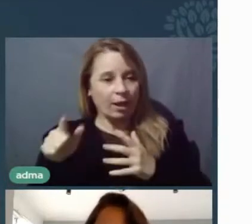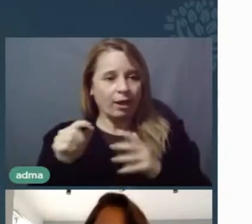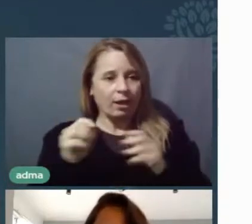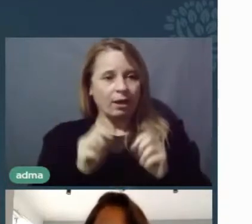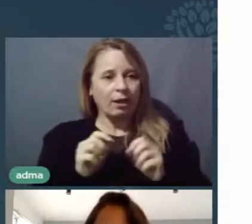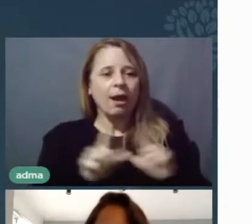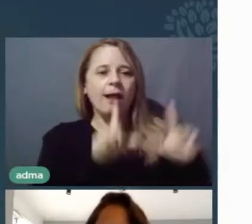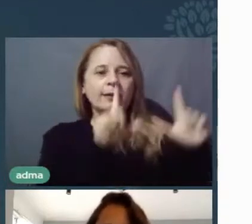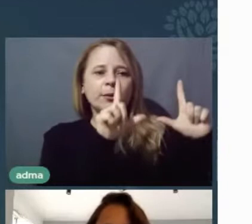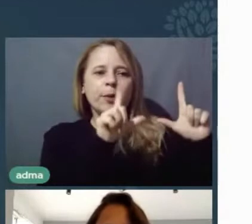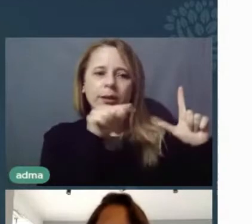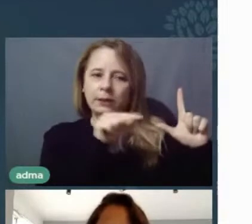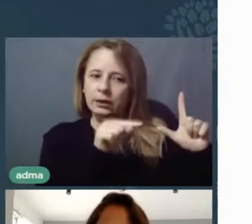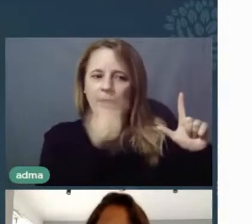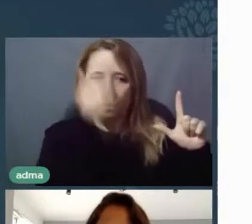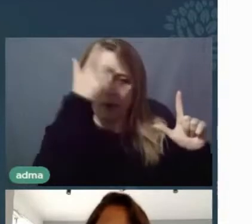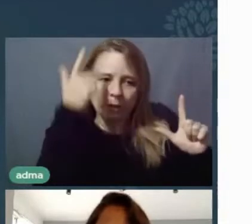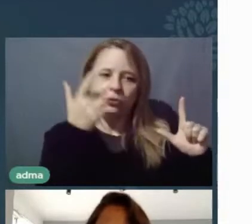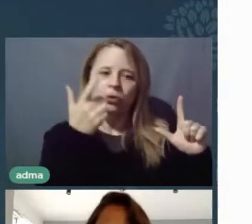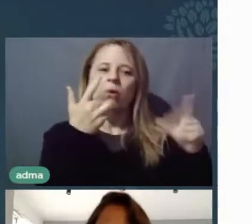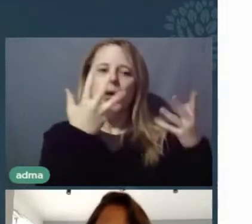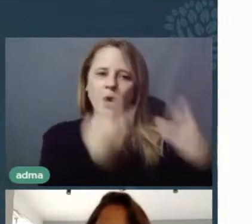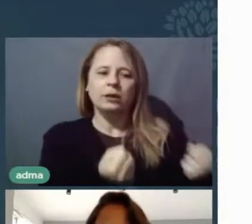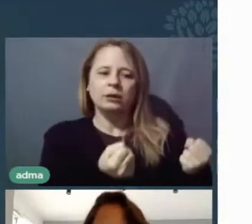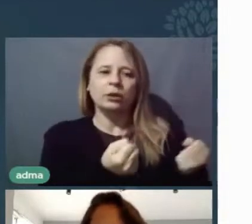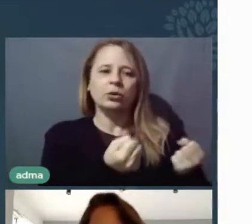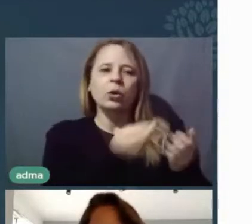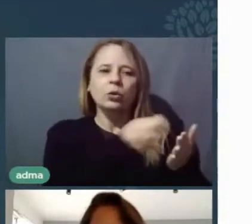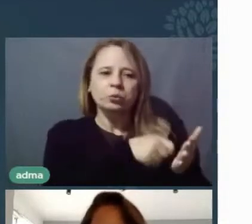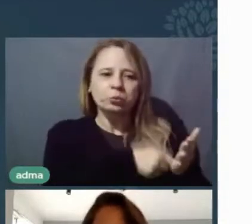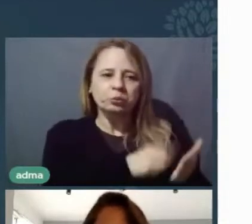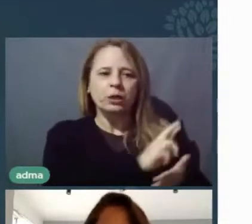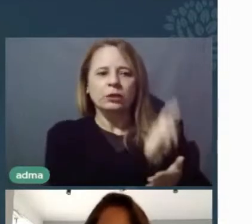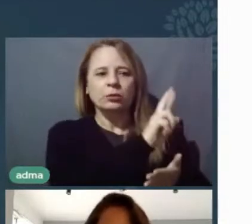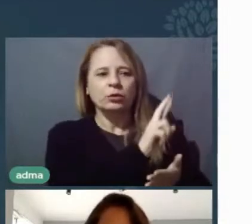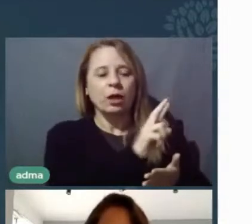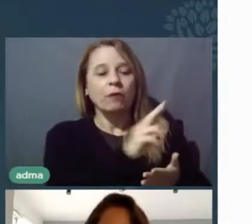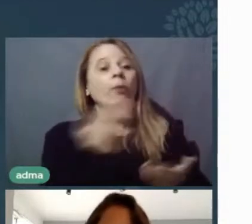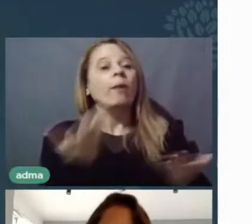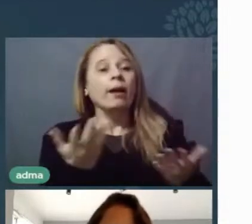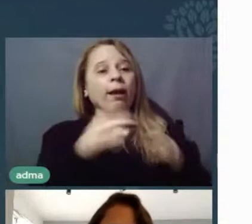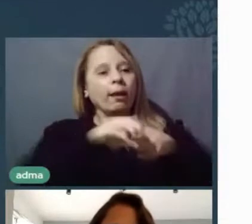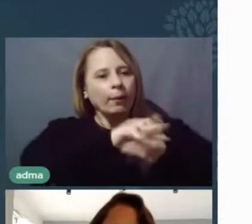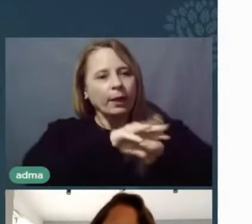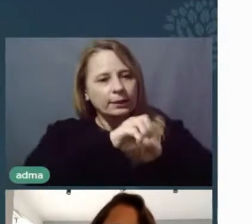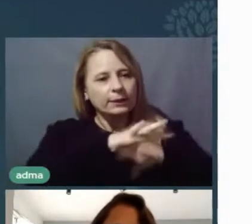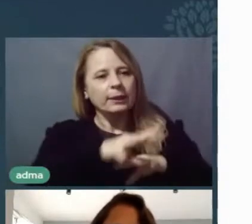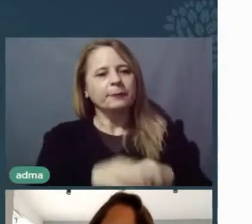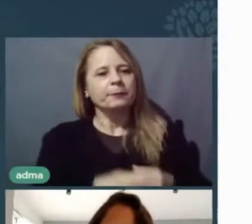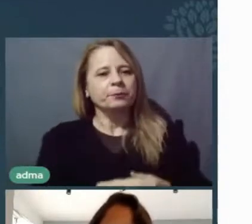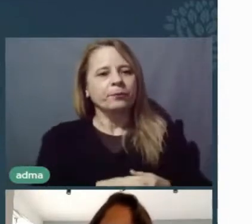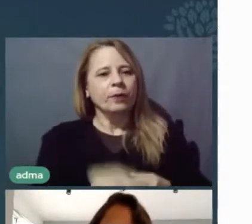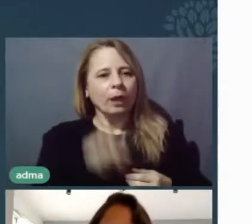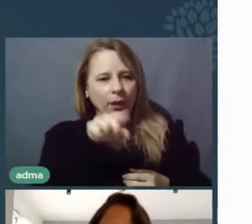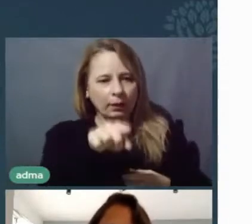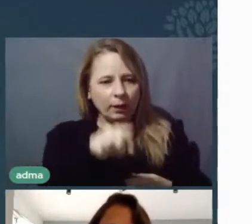aula, elas foram todas autorizadas pelos responsáveis das crianças para fins didáticos. Eu deixei um QR Code